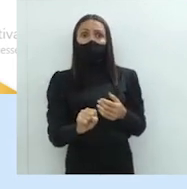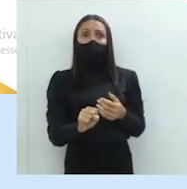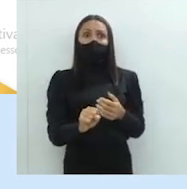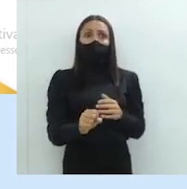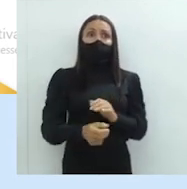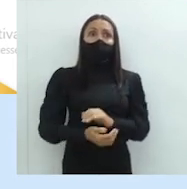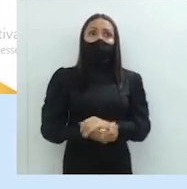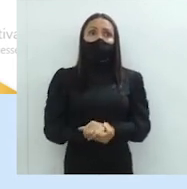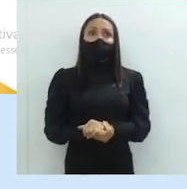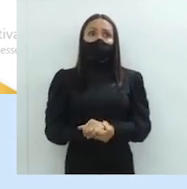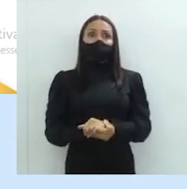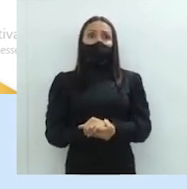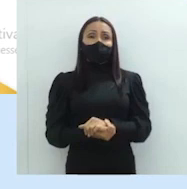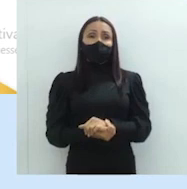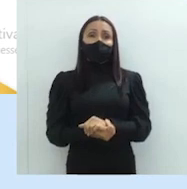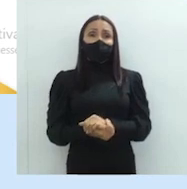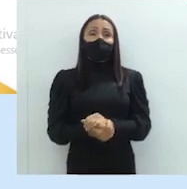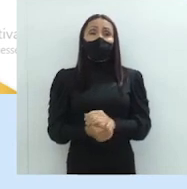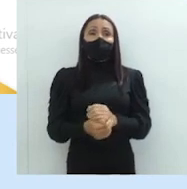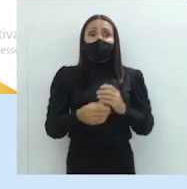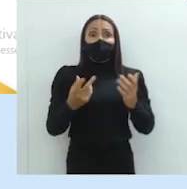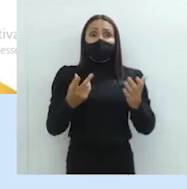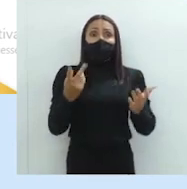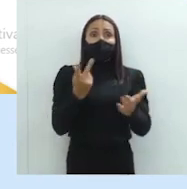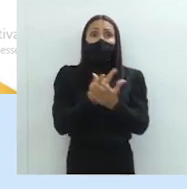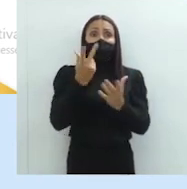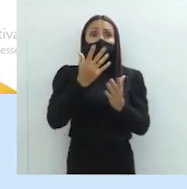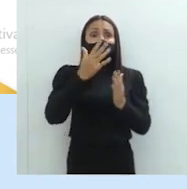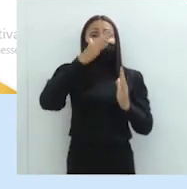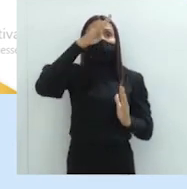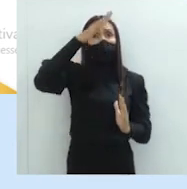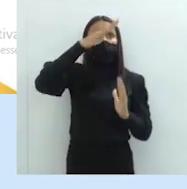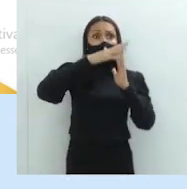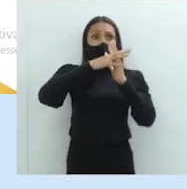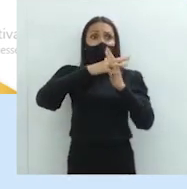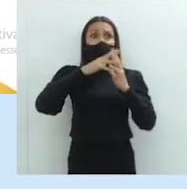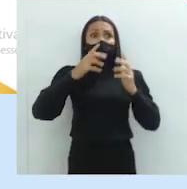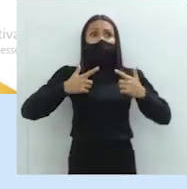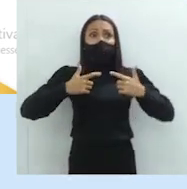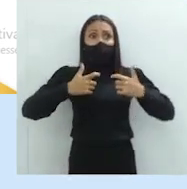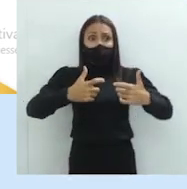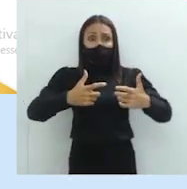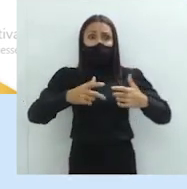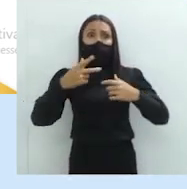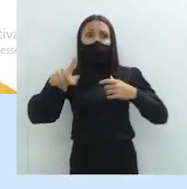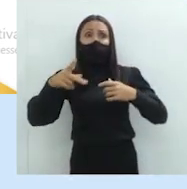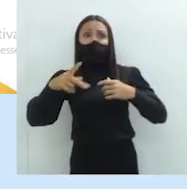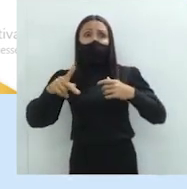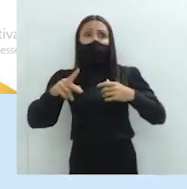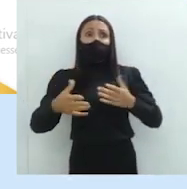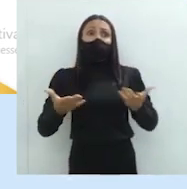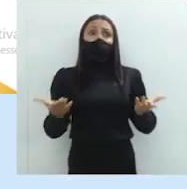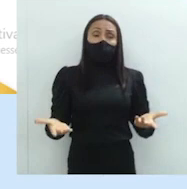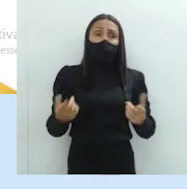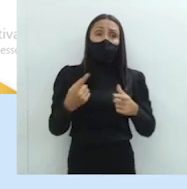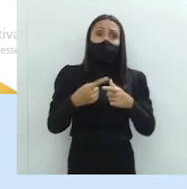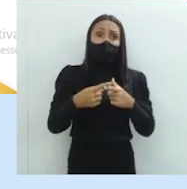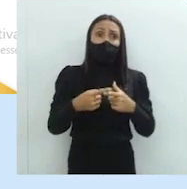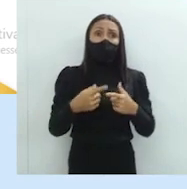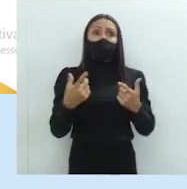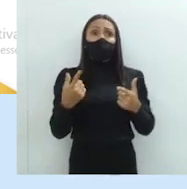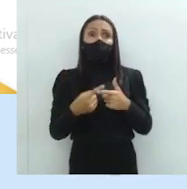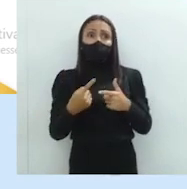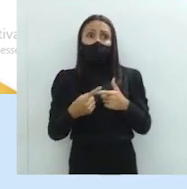disso, aconteceu o estopim para a Guerra do Paraguai. Pois com medo,